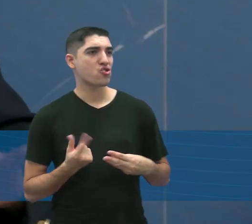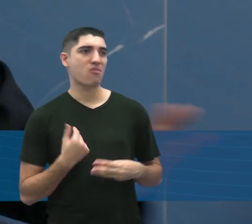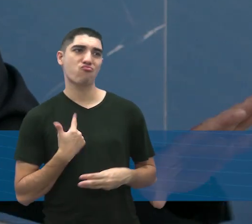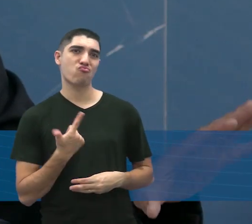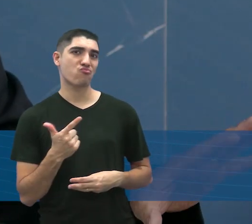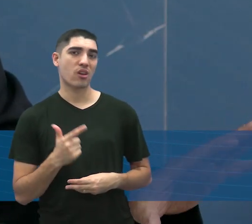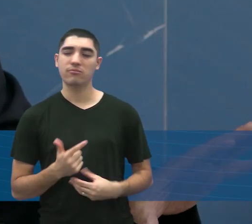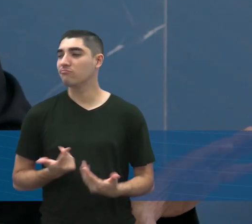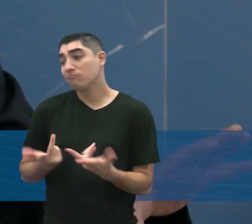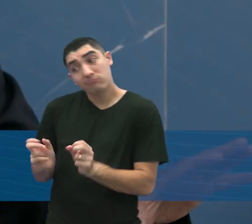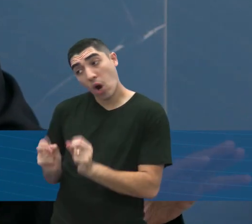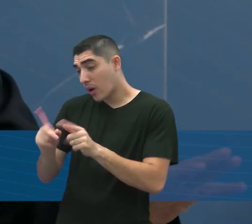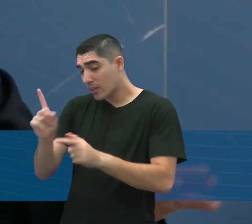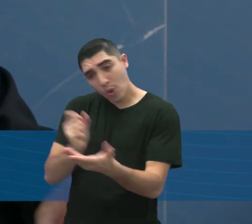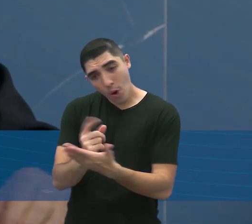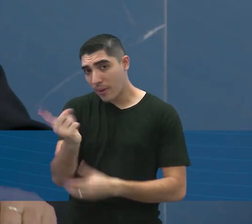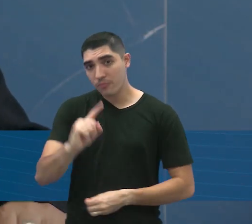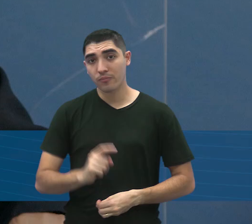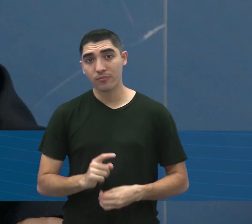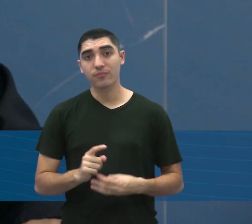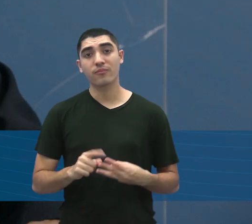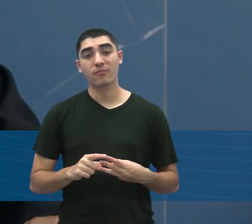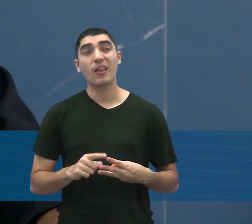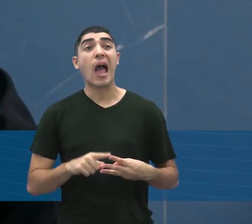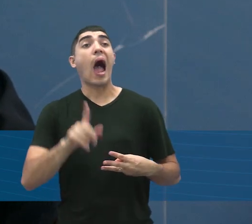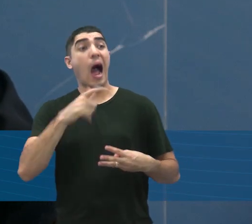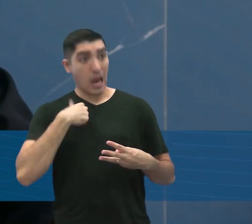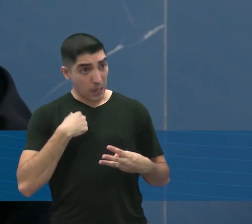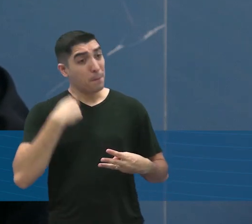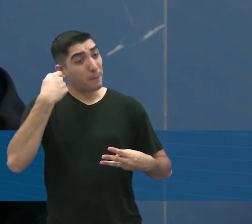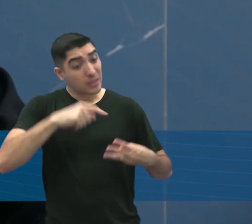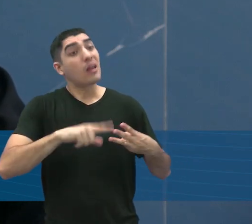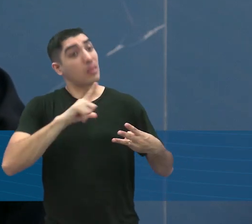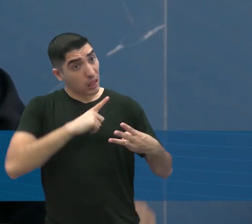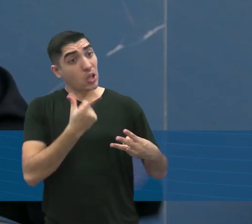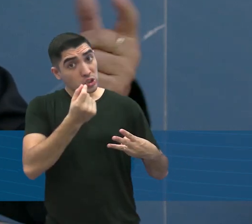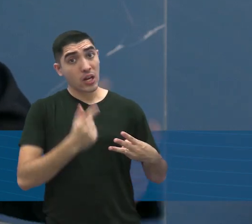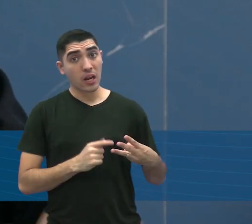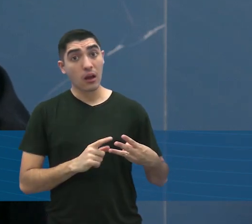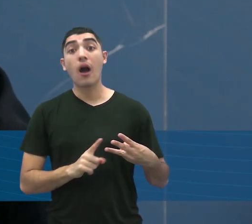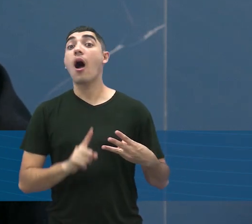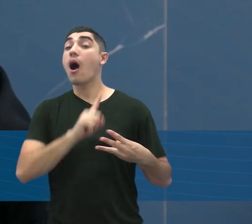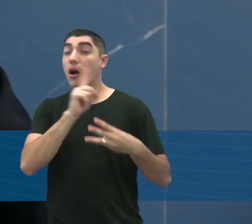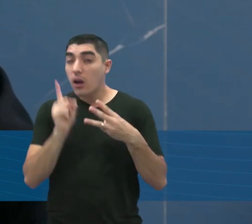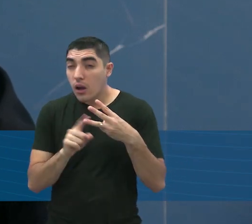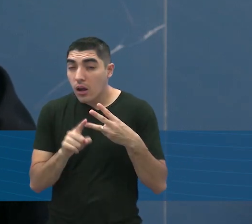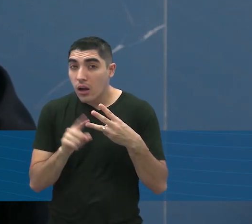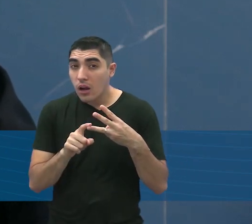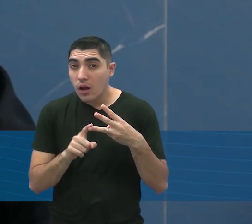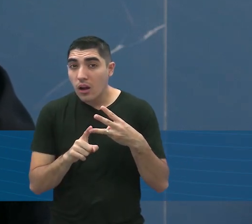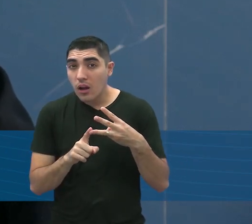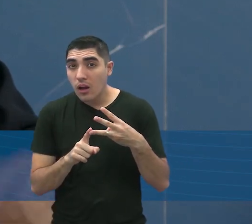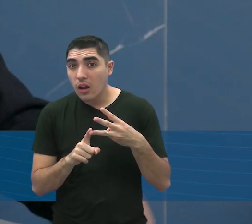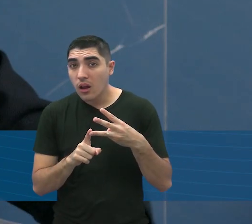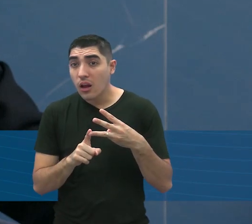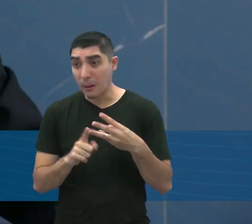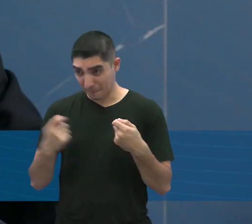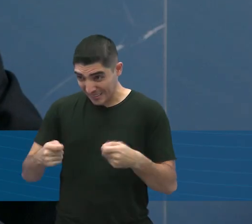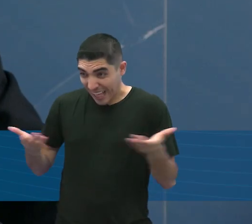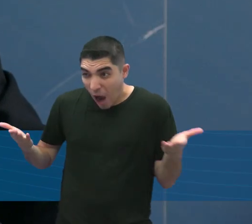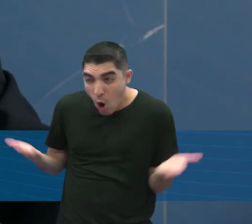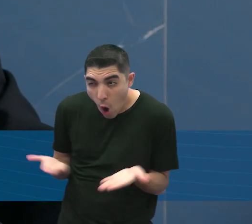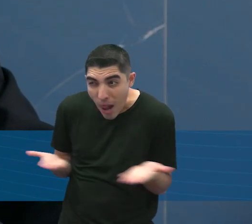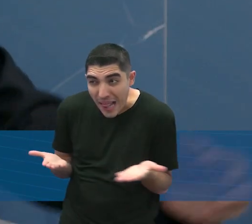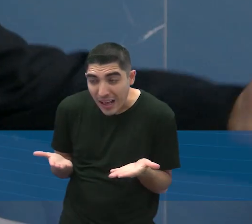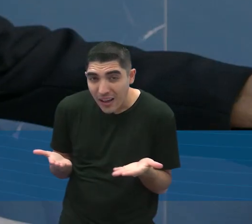tenho. Acabou a conversa, não vou comprar. Ah, eu preciso e tenho dinheiro. Ainda faço a terceira pergunta, Luciana. Tem que ser